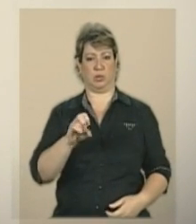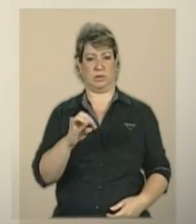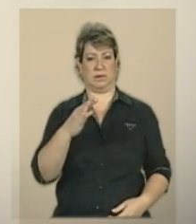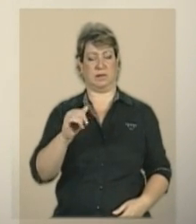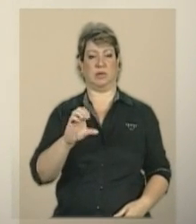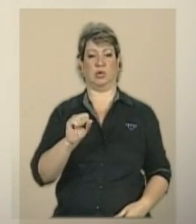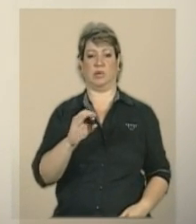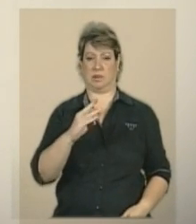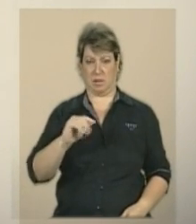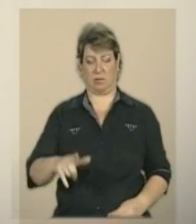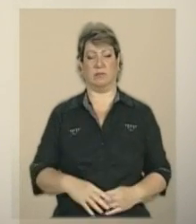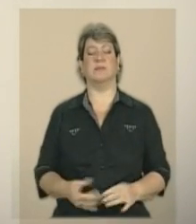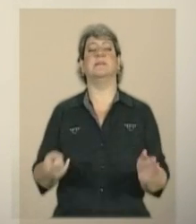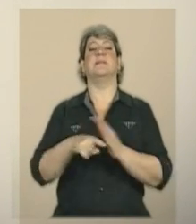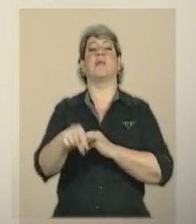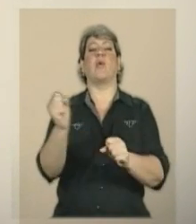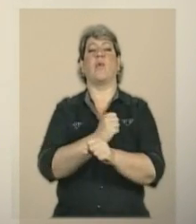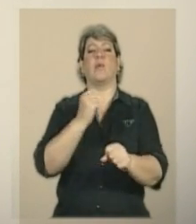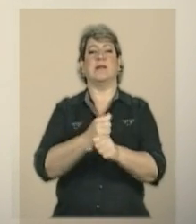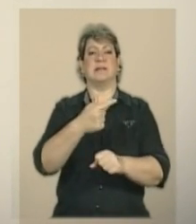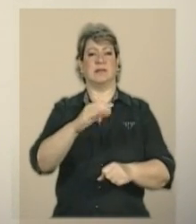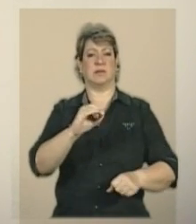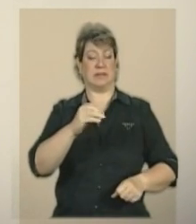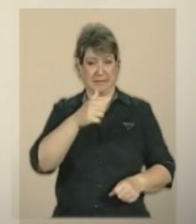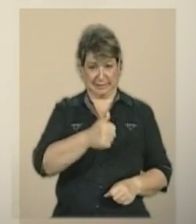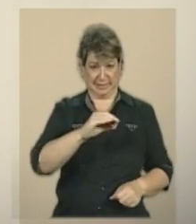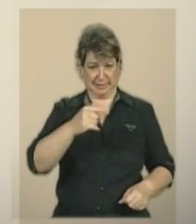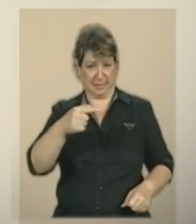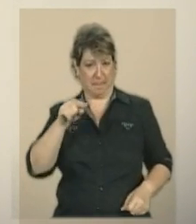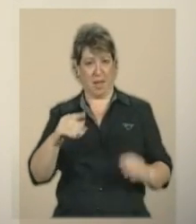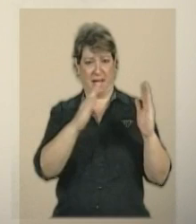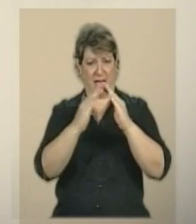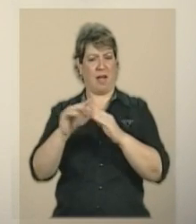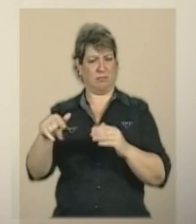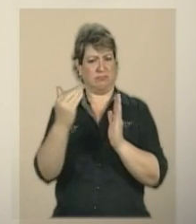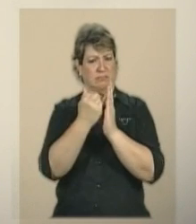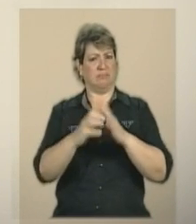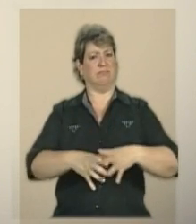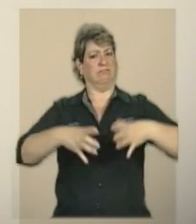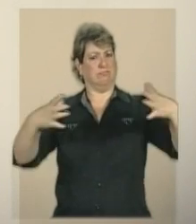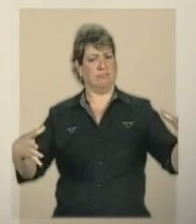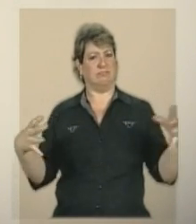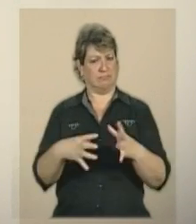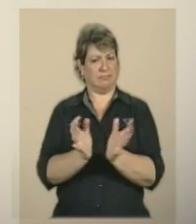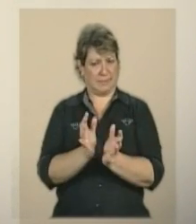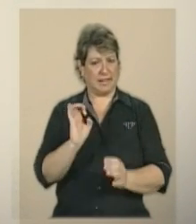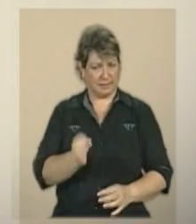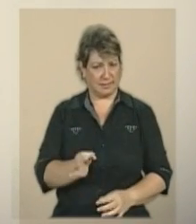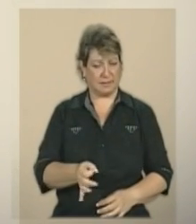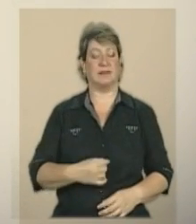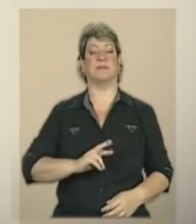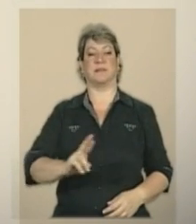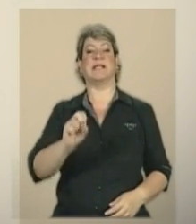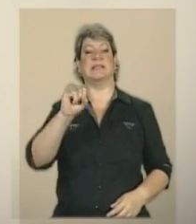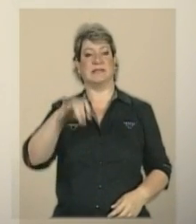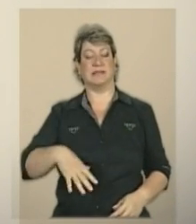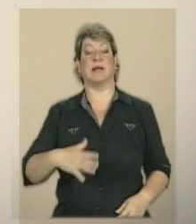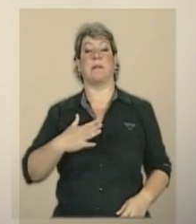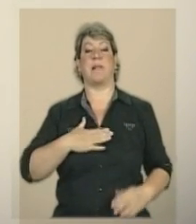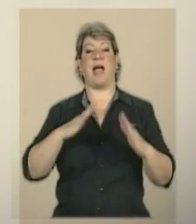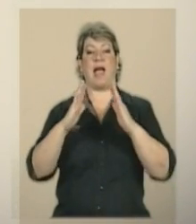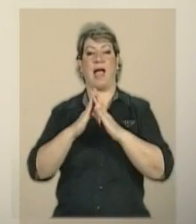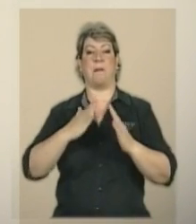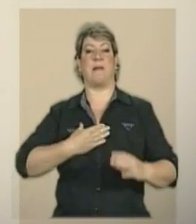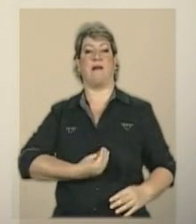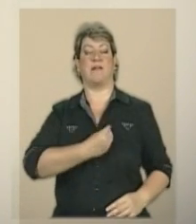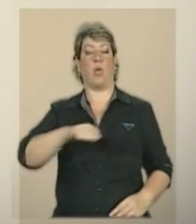dessas 107.000 casas faz parte de um programa Bem Maior não é presidenta faz parte do Minha Casa Minha Vida na